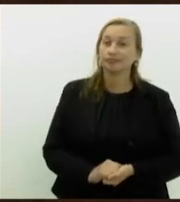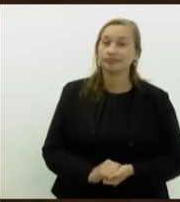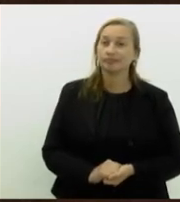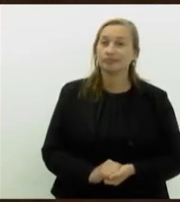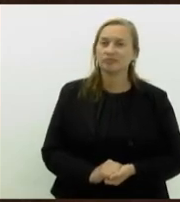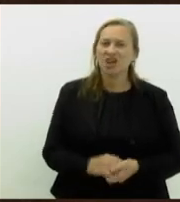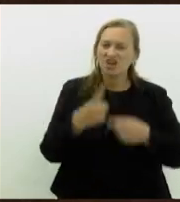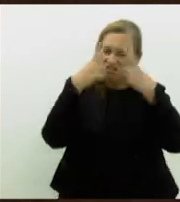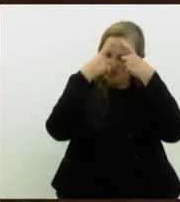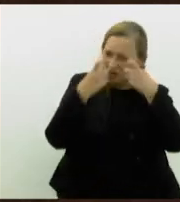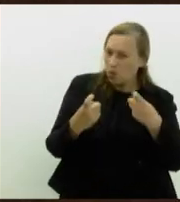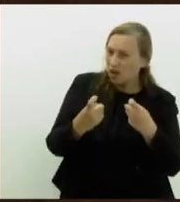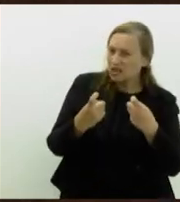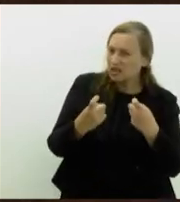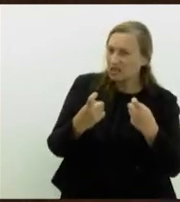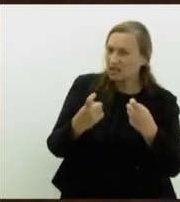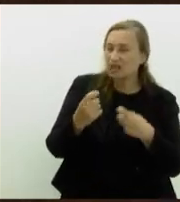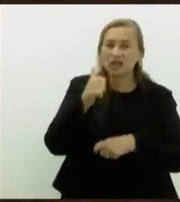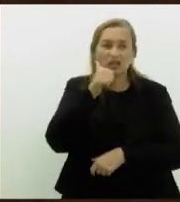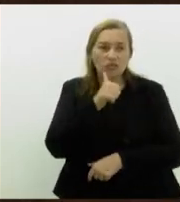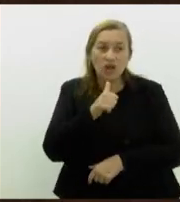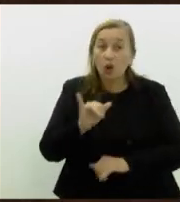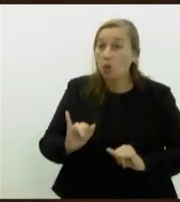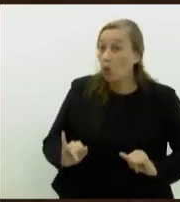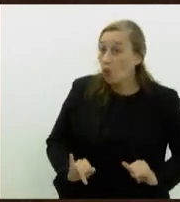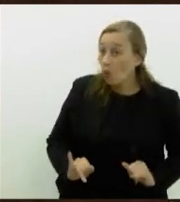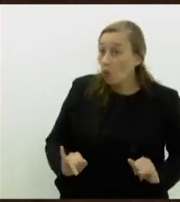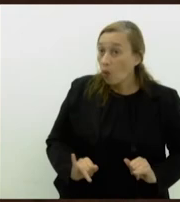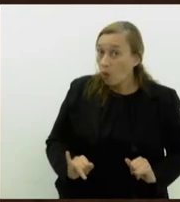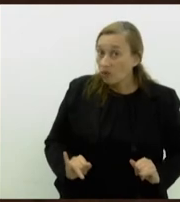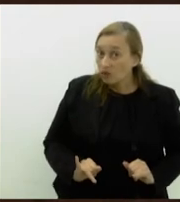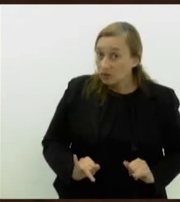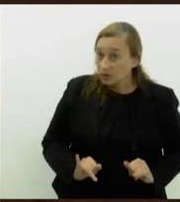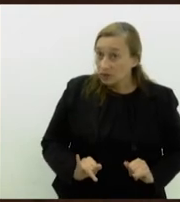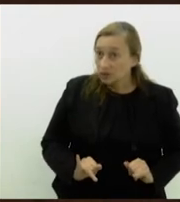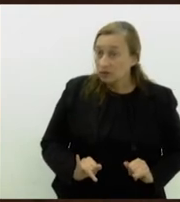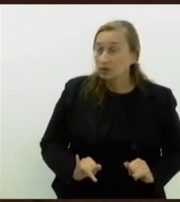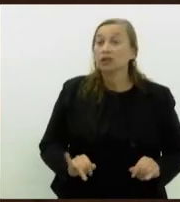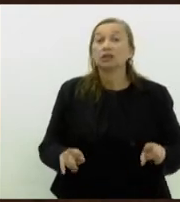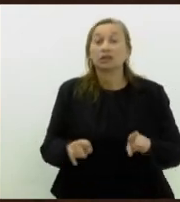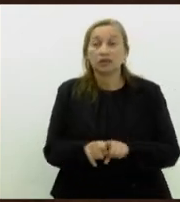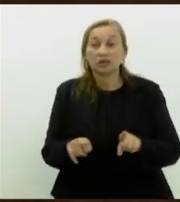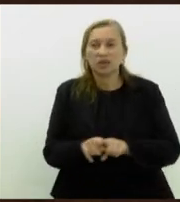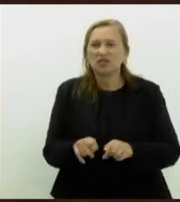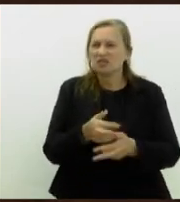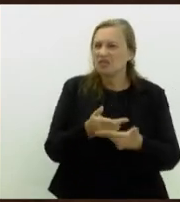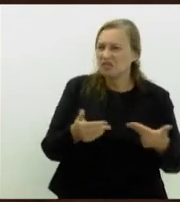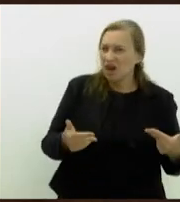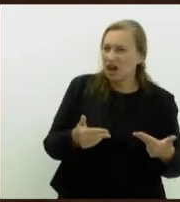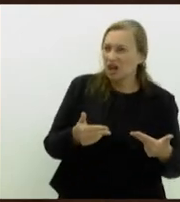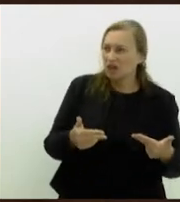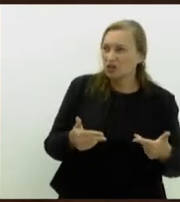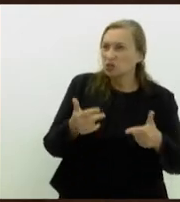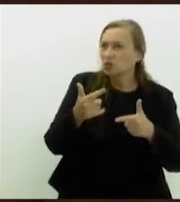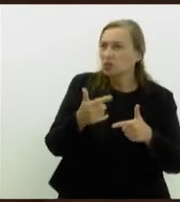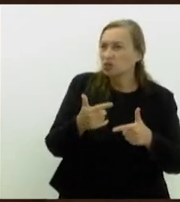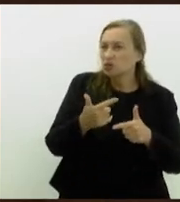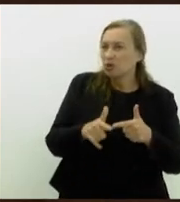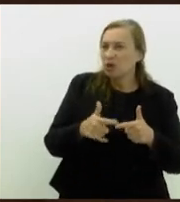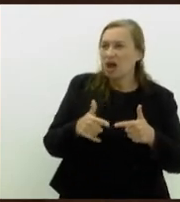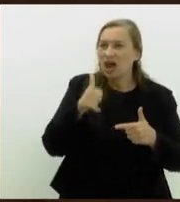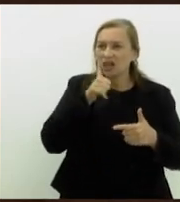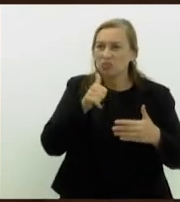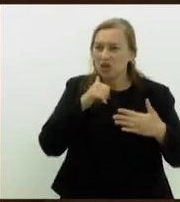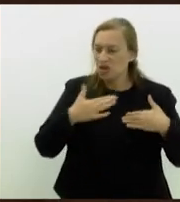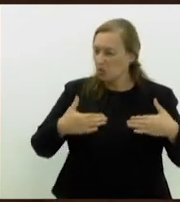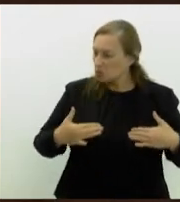das violências que as mulheres sofrem, das lesões que muitas vezes essas mulheres têm os seus corpos